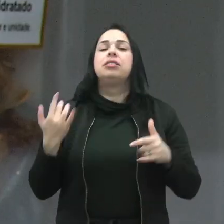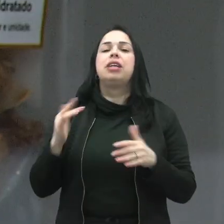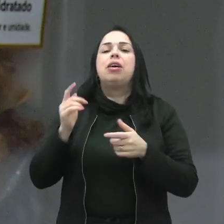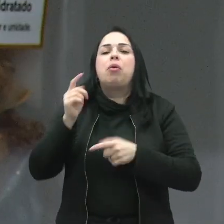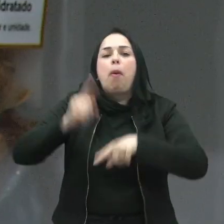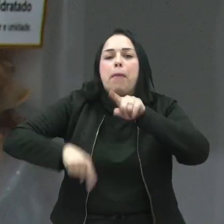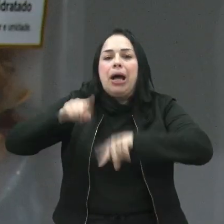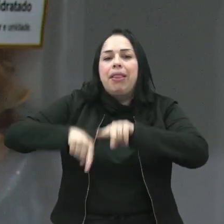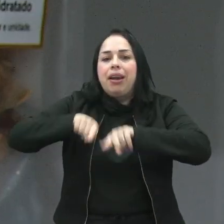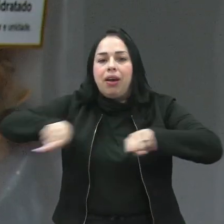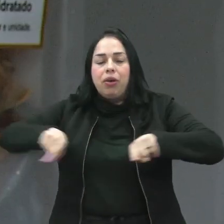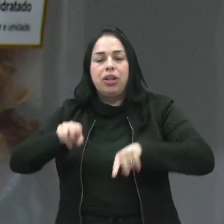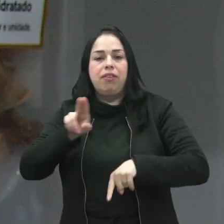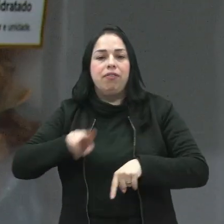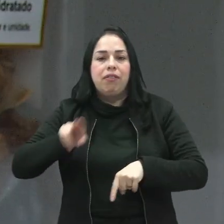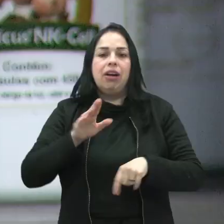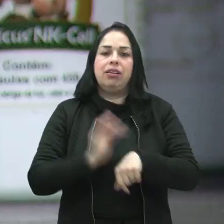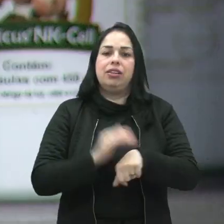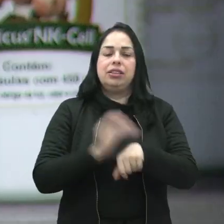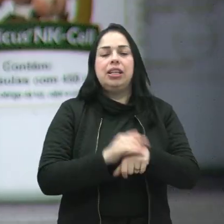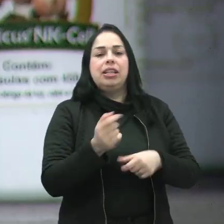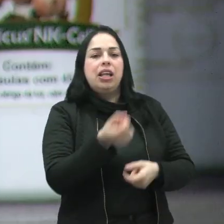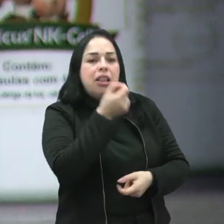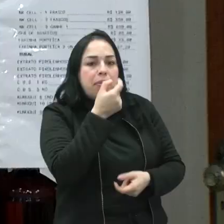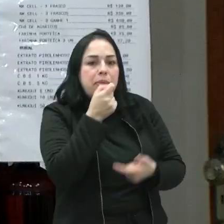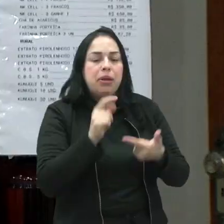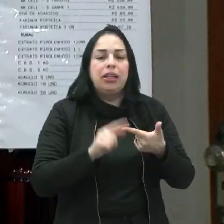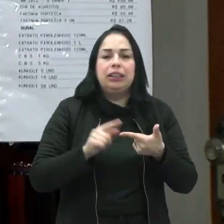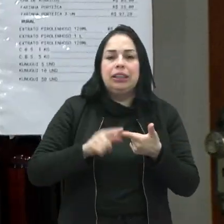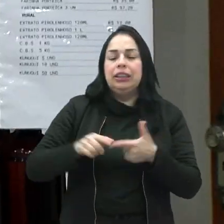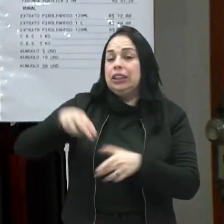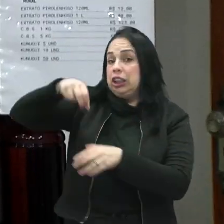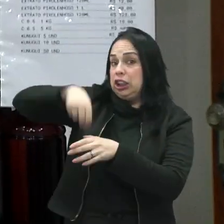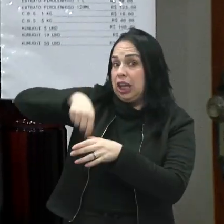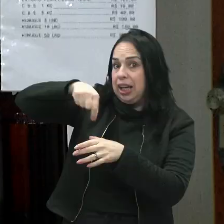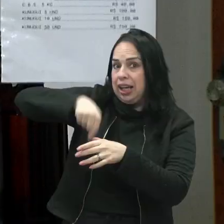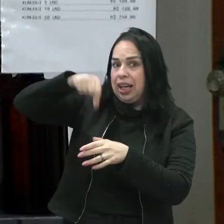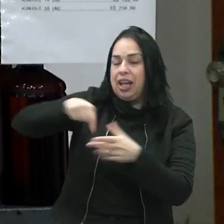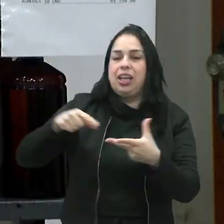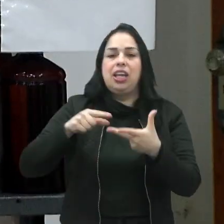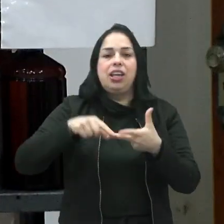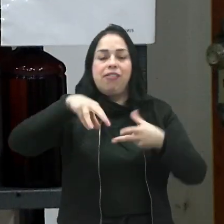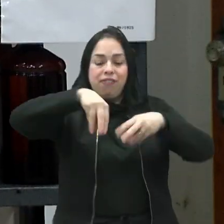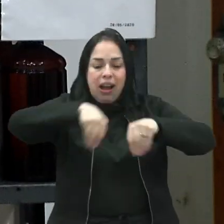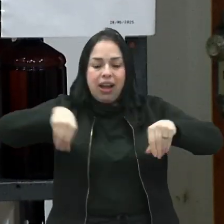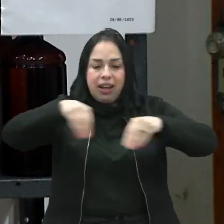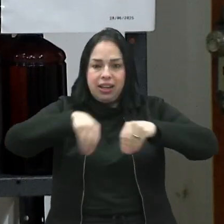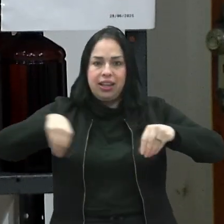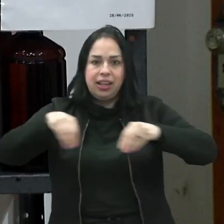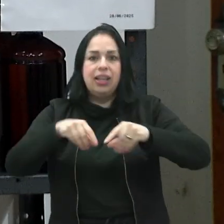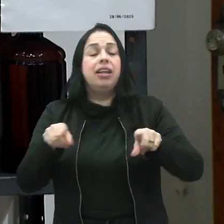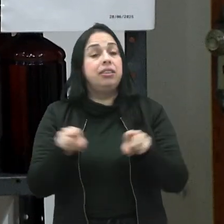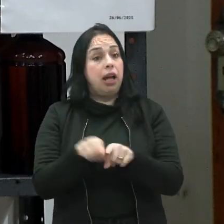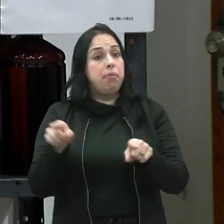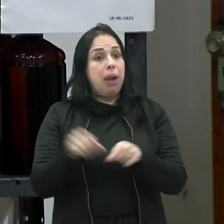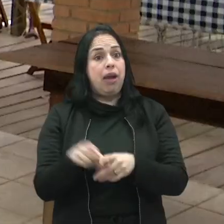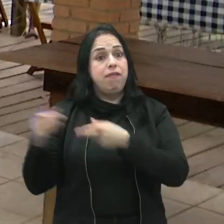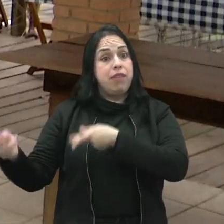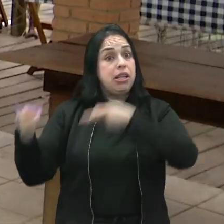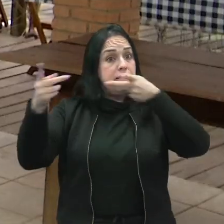produtos feitos à base de cogumelo, como cápsulas, chás e farinha, além de promover o ecoturismo